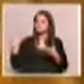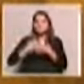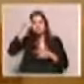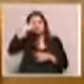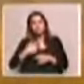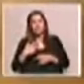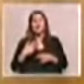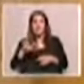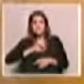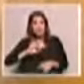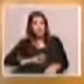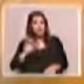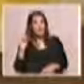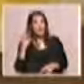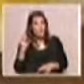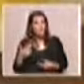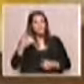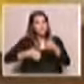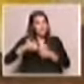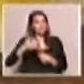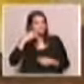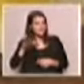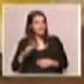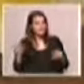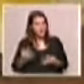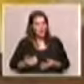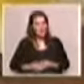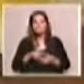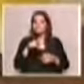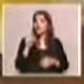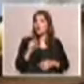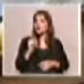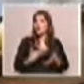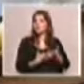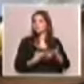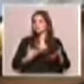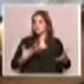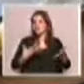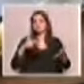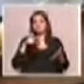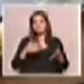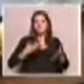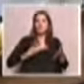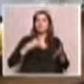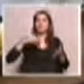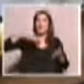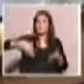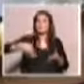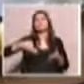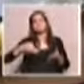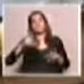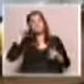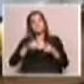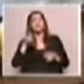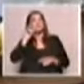história várias medalhas de ouro em concursos internacionais. O seu nome está reconhecido como DOP, denominação de origem